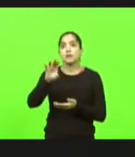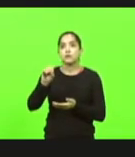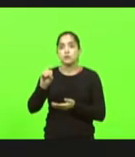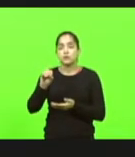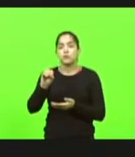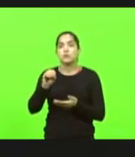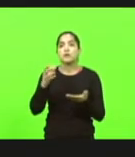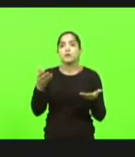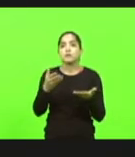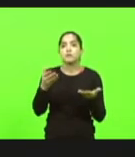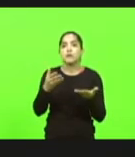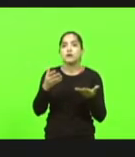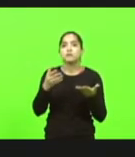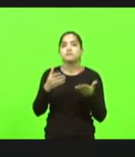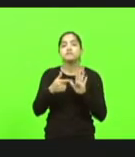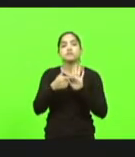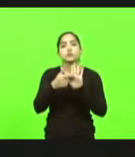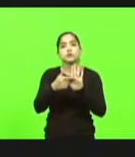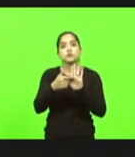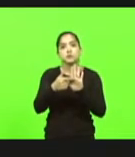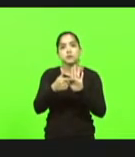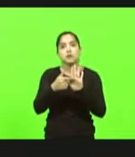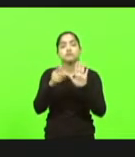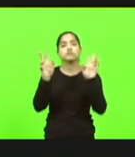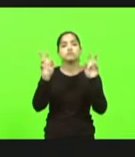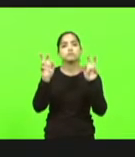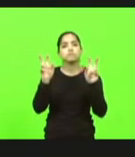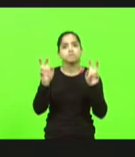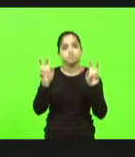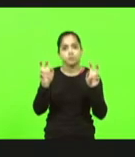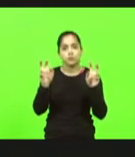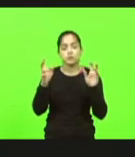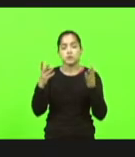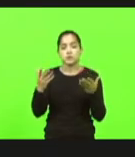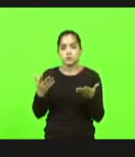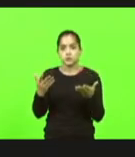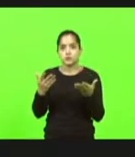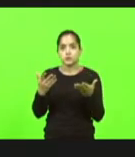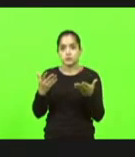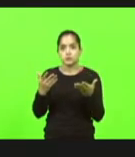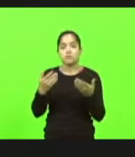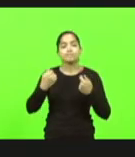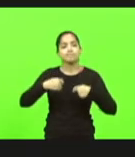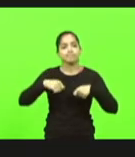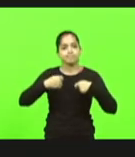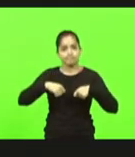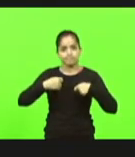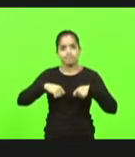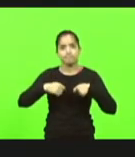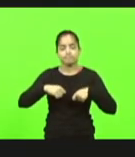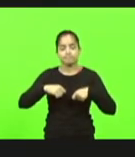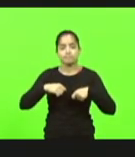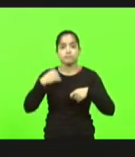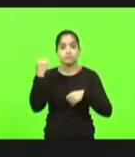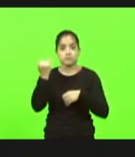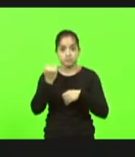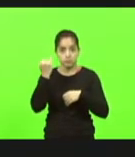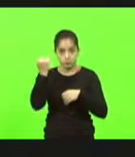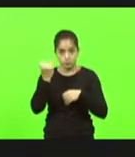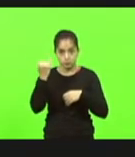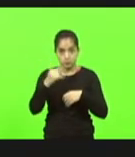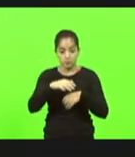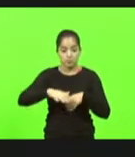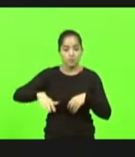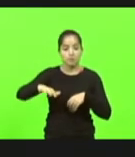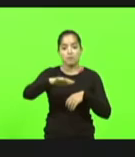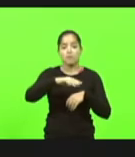uma exposição sobre os assuntos que ele achar necessário relativo ao mercado de